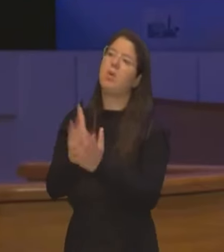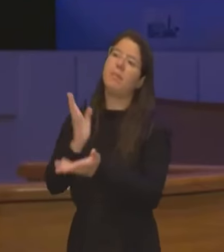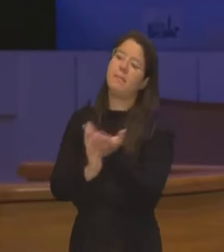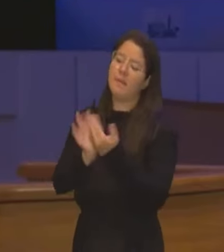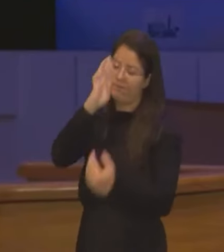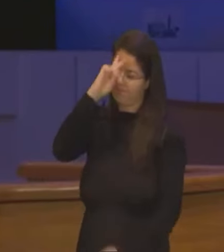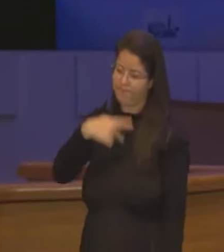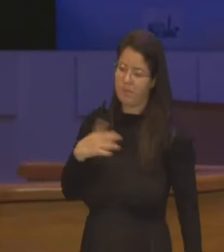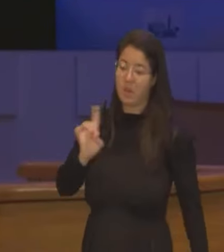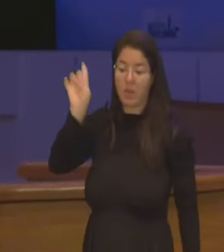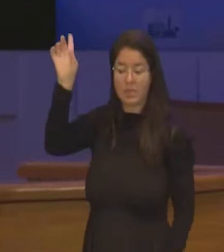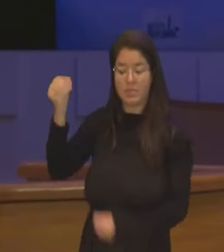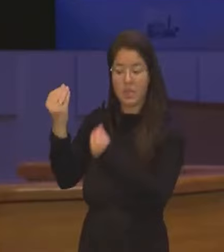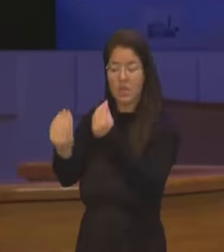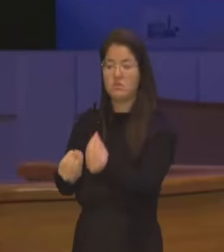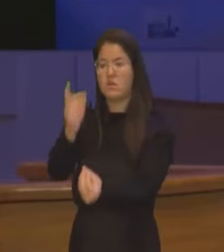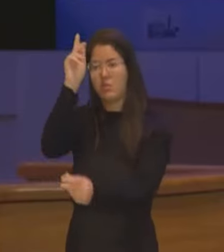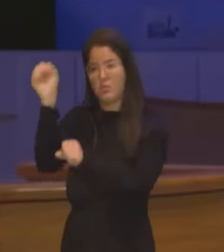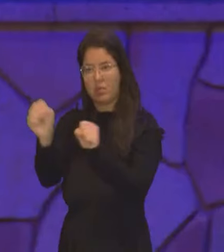mãos.